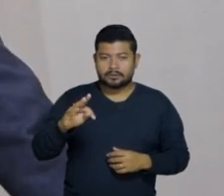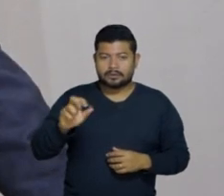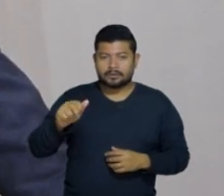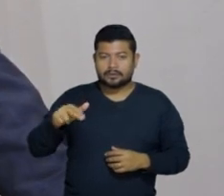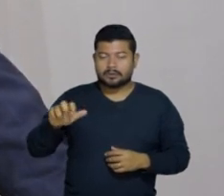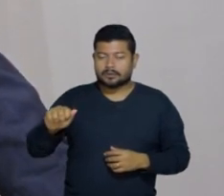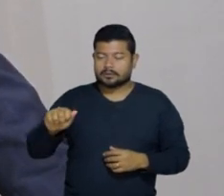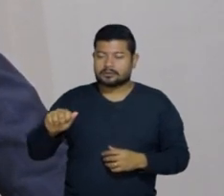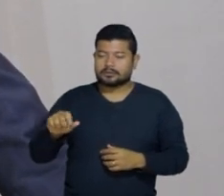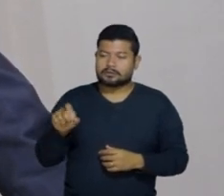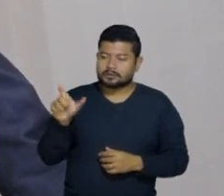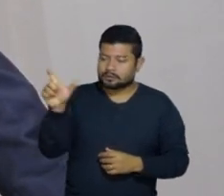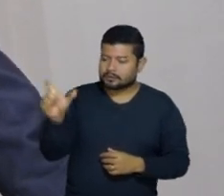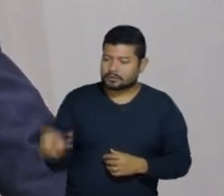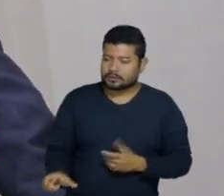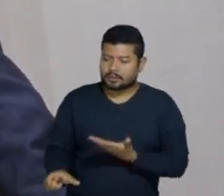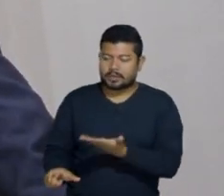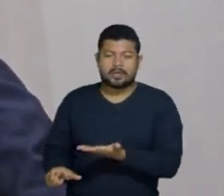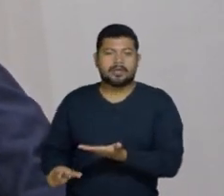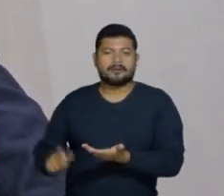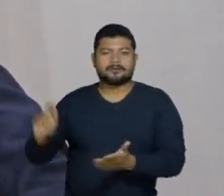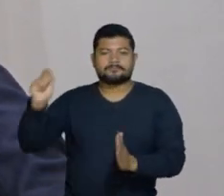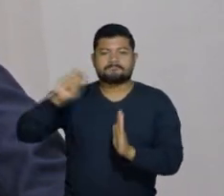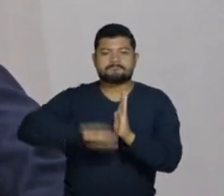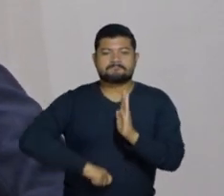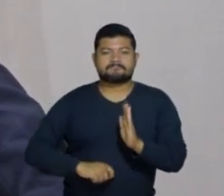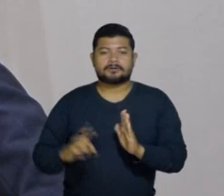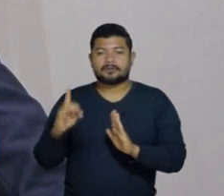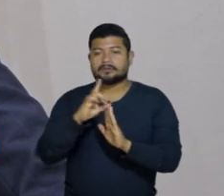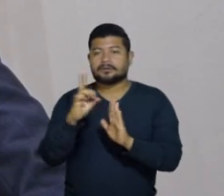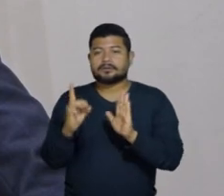onde assinou o decreto